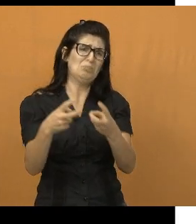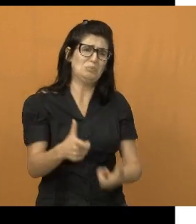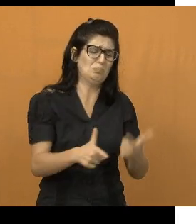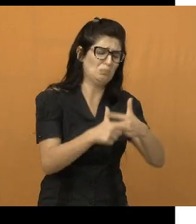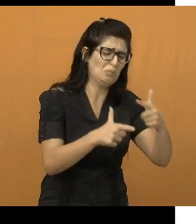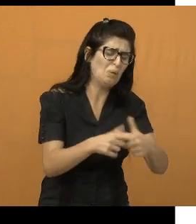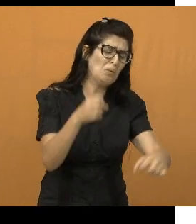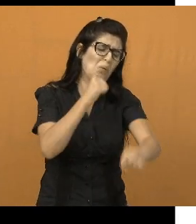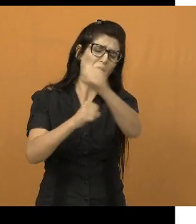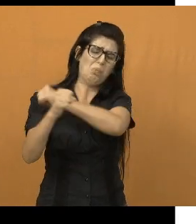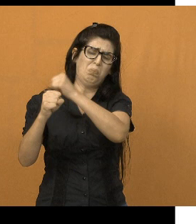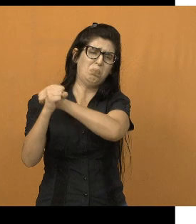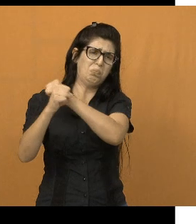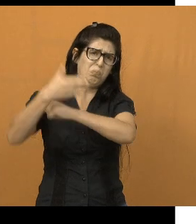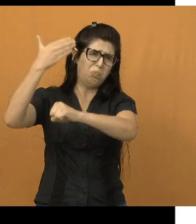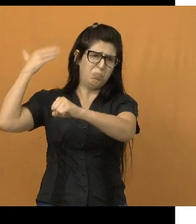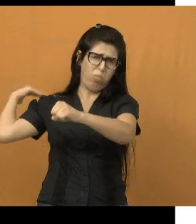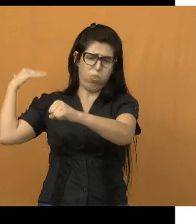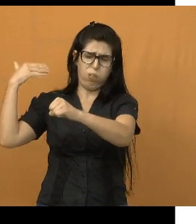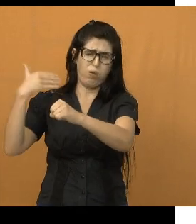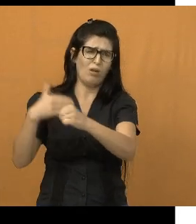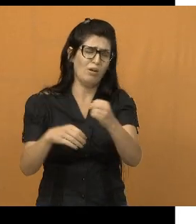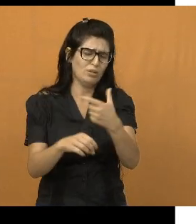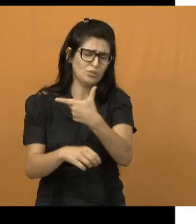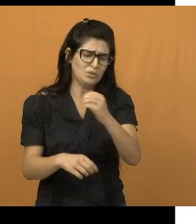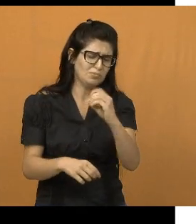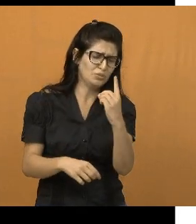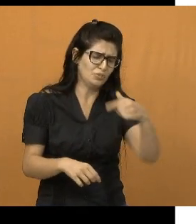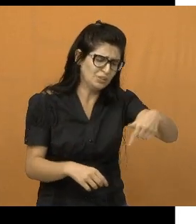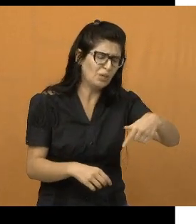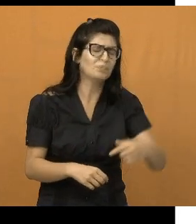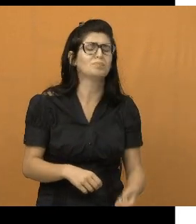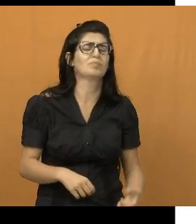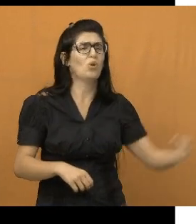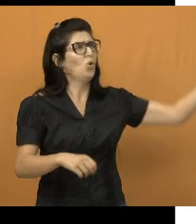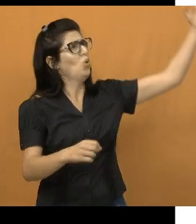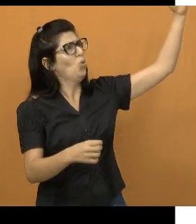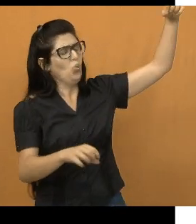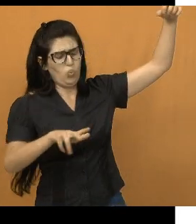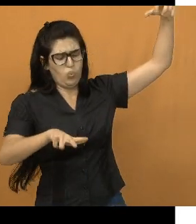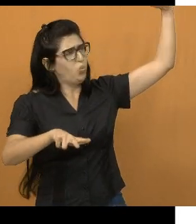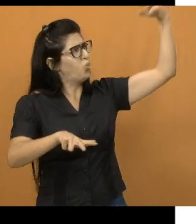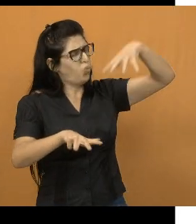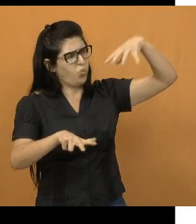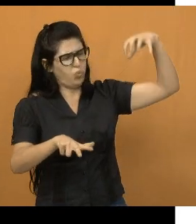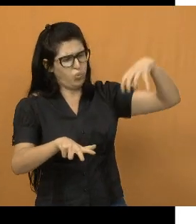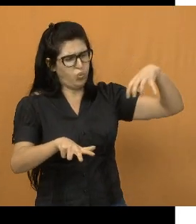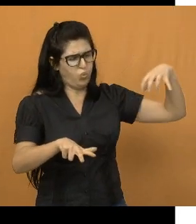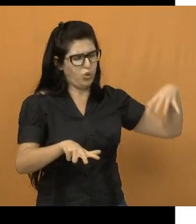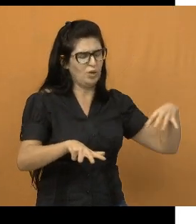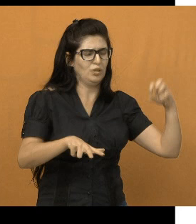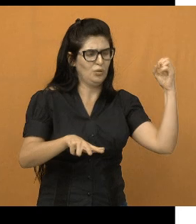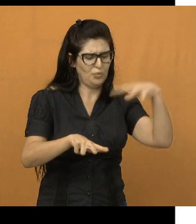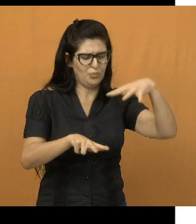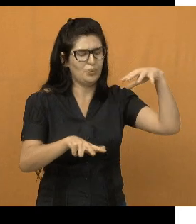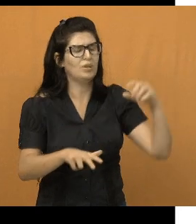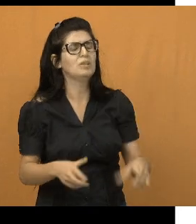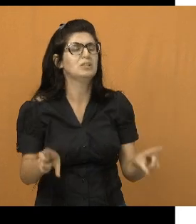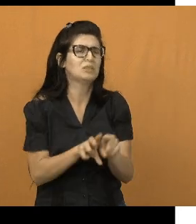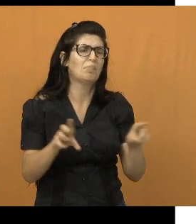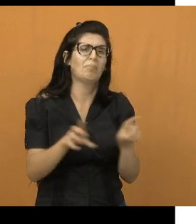de 2017, a ultrassonografia Doppler de vasos e de articulação, alguns exames